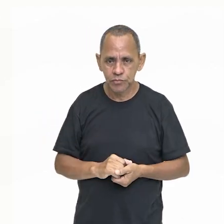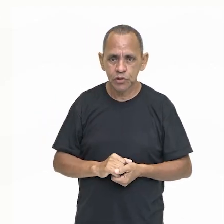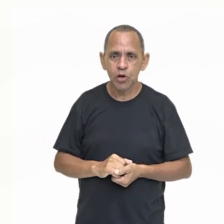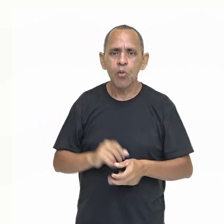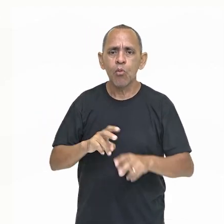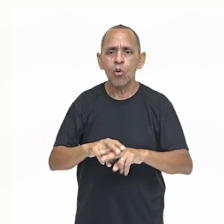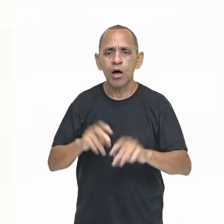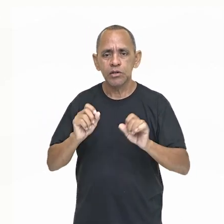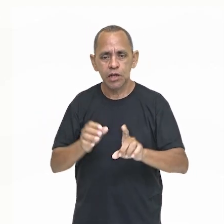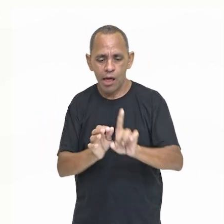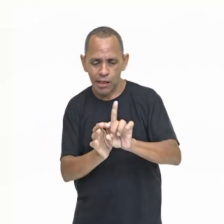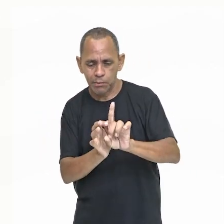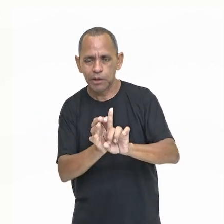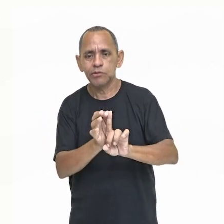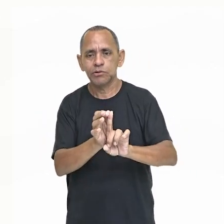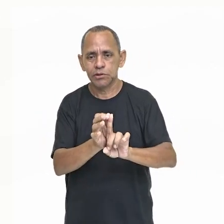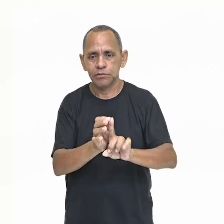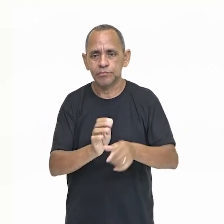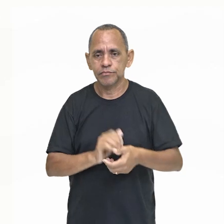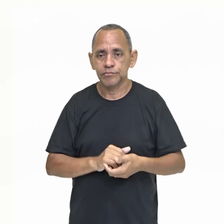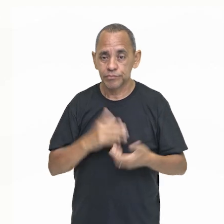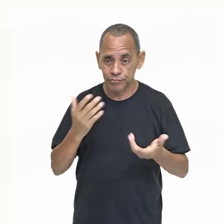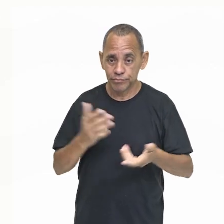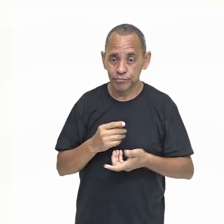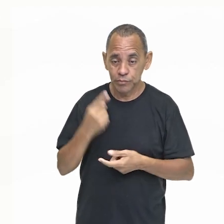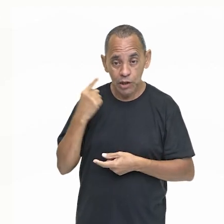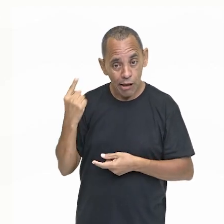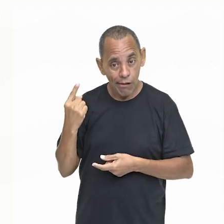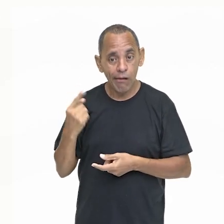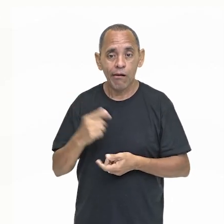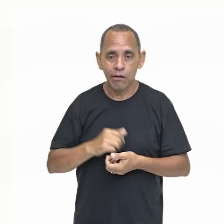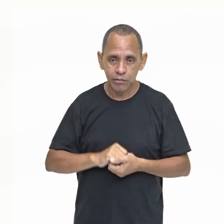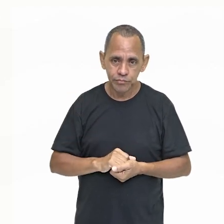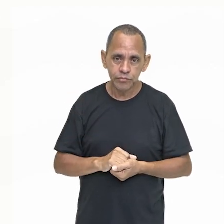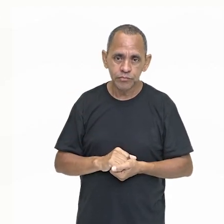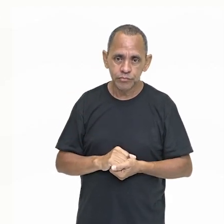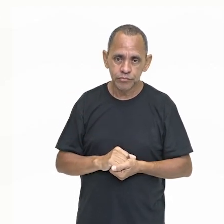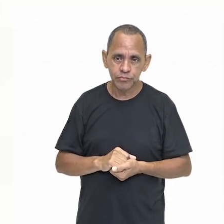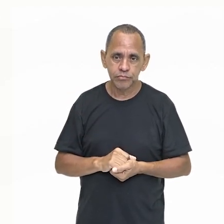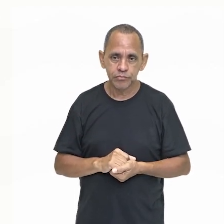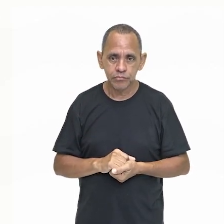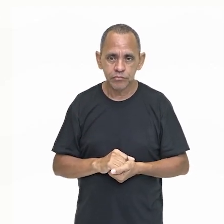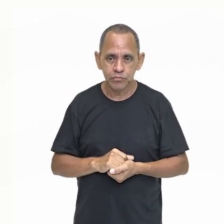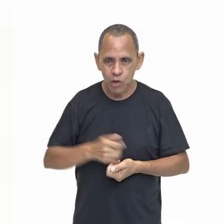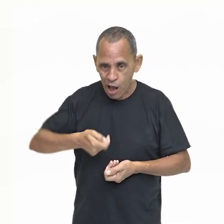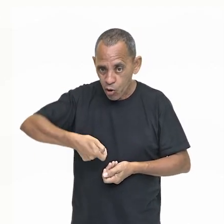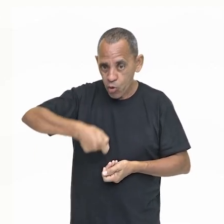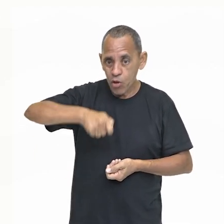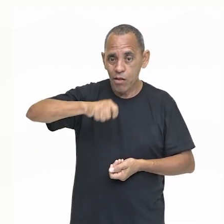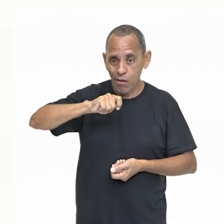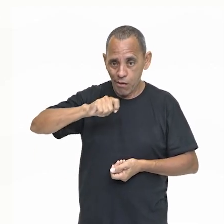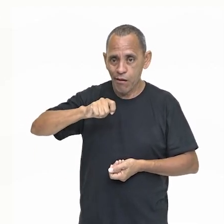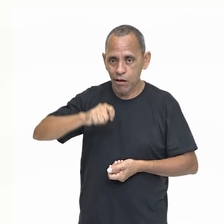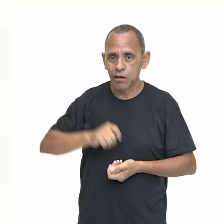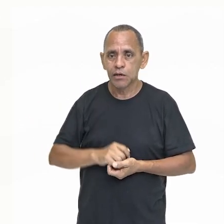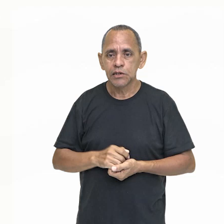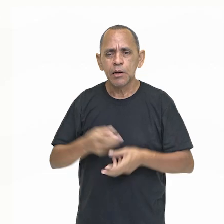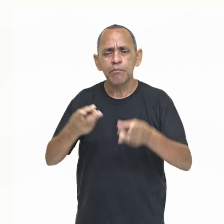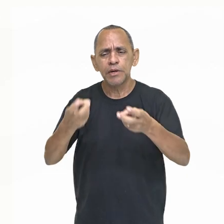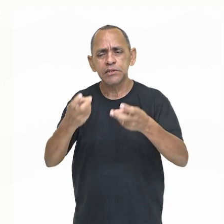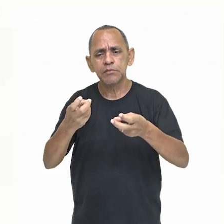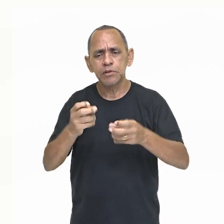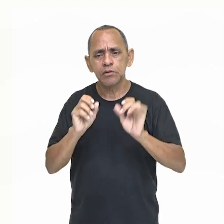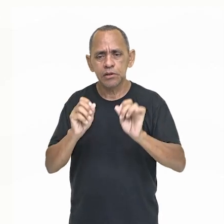temperatura. Nesse caso, a colher vai ficar lá do mesmo jeito. Você vai só perceber que essa